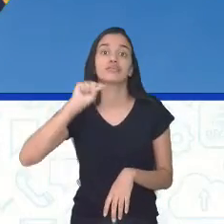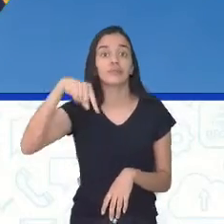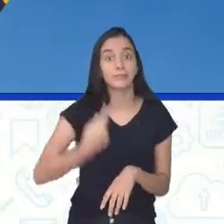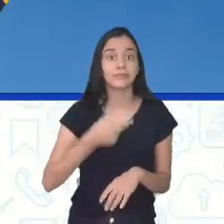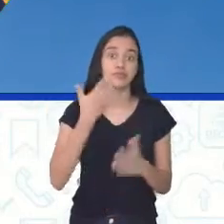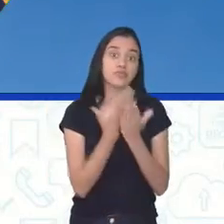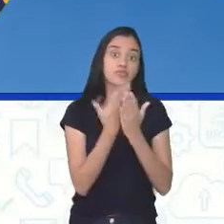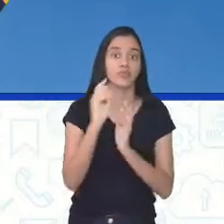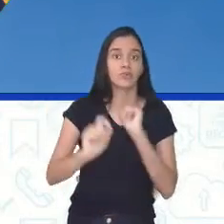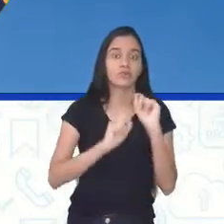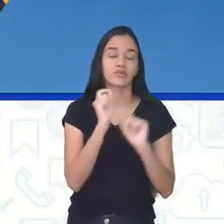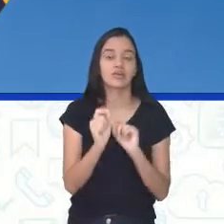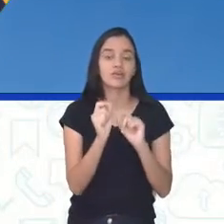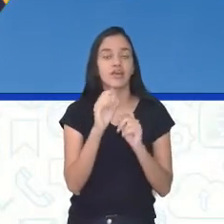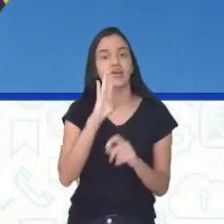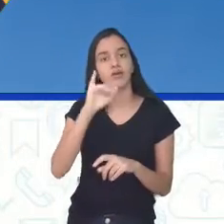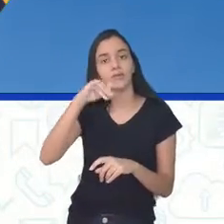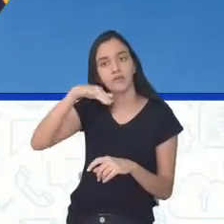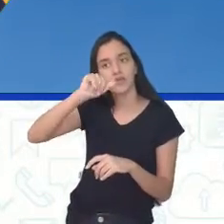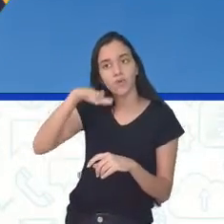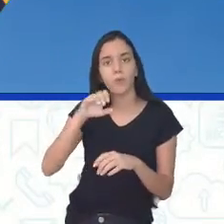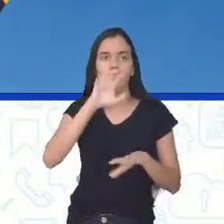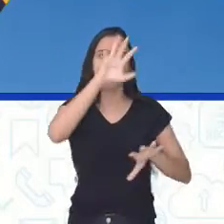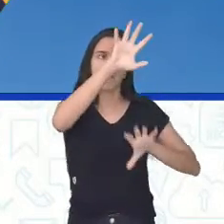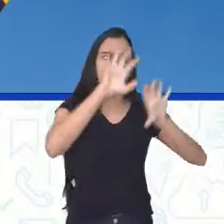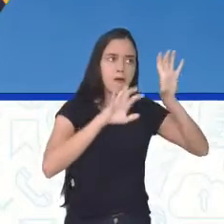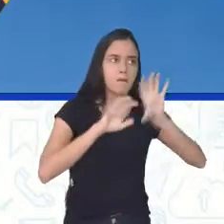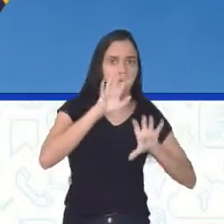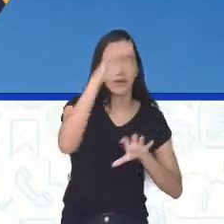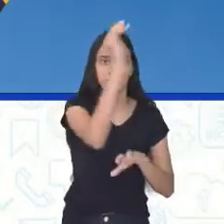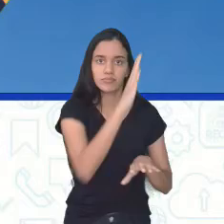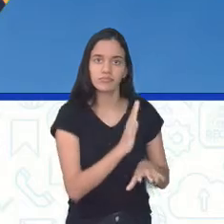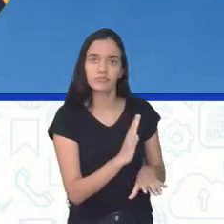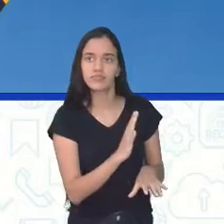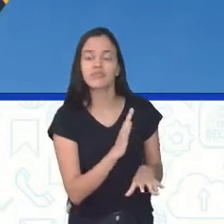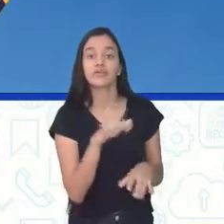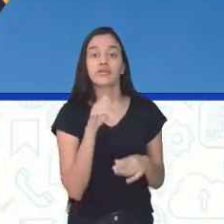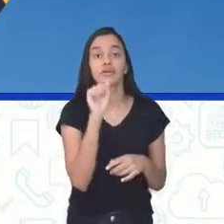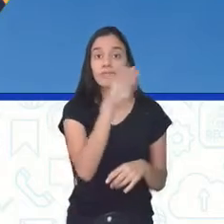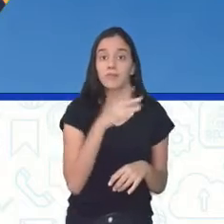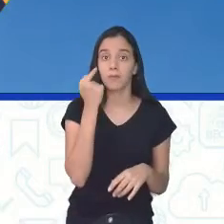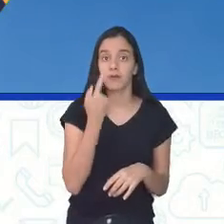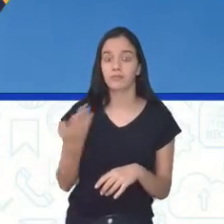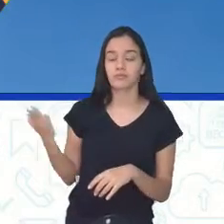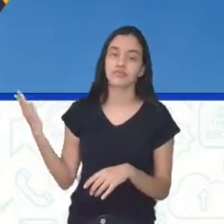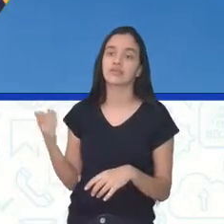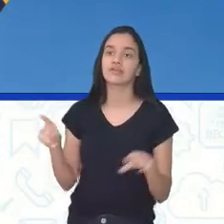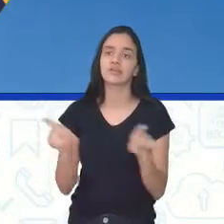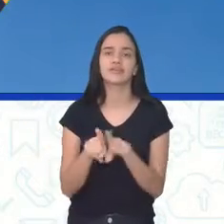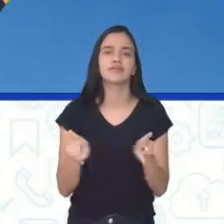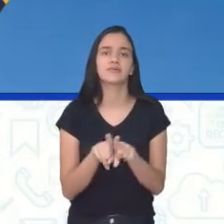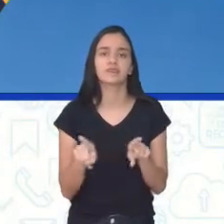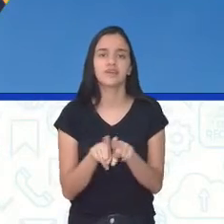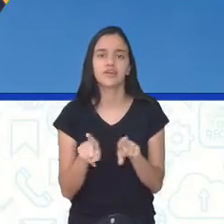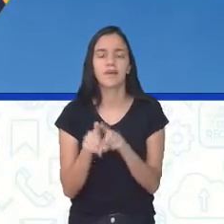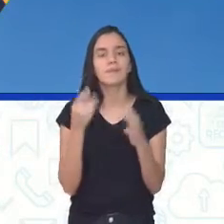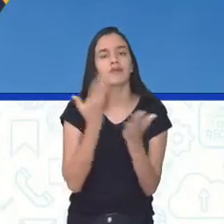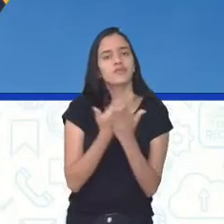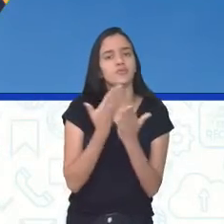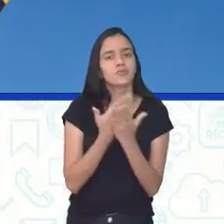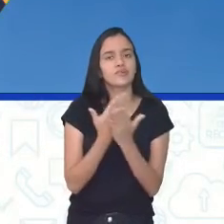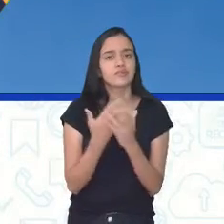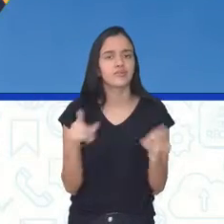estudamos a questão dos biomas brasileiros, que também está representado aí nesse slide. Em relação aos biomas brasileiros, estudamos